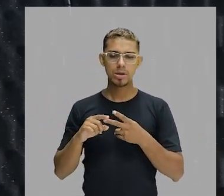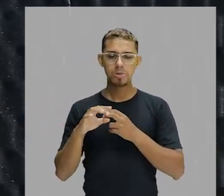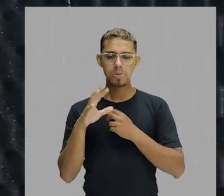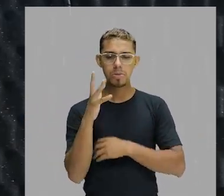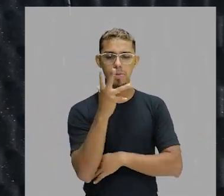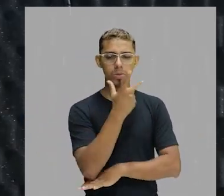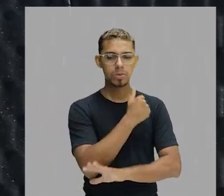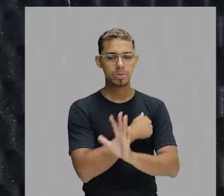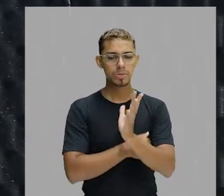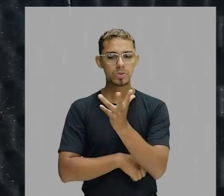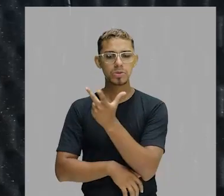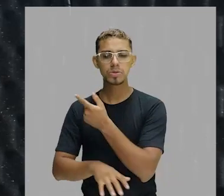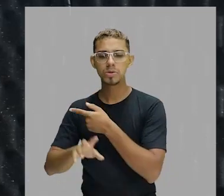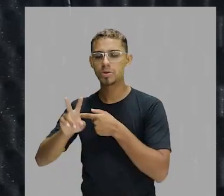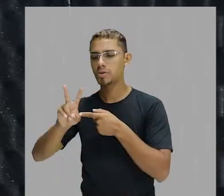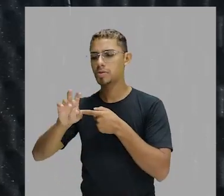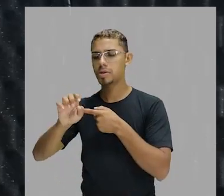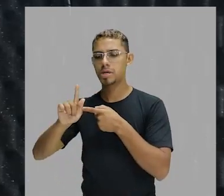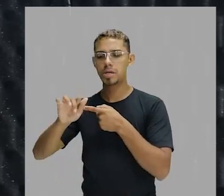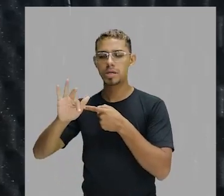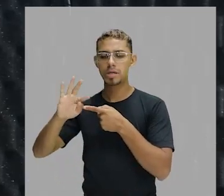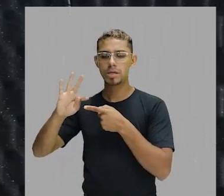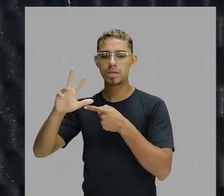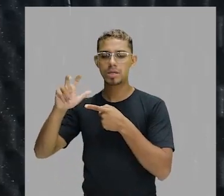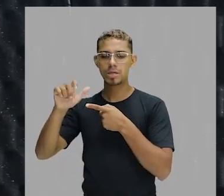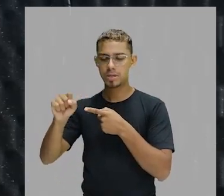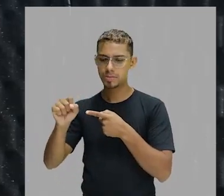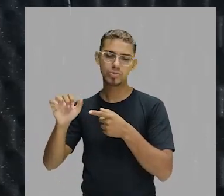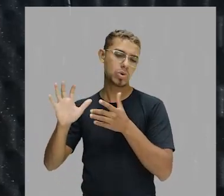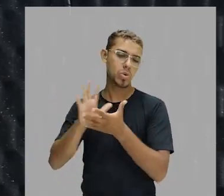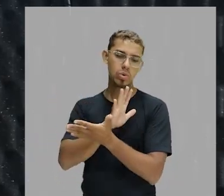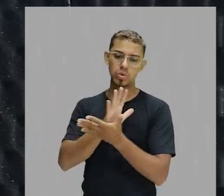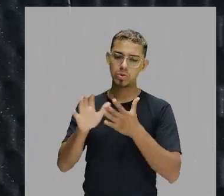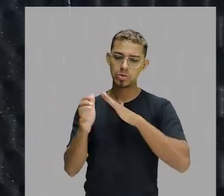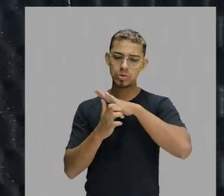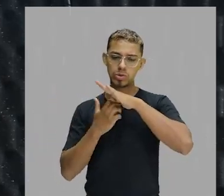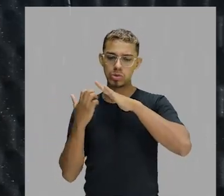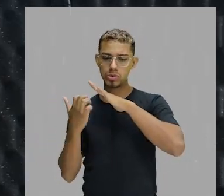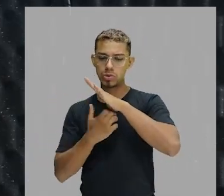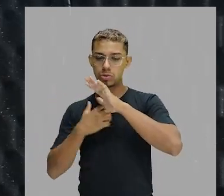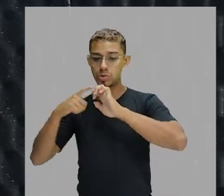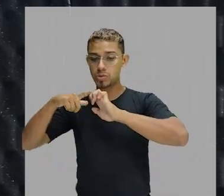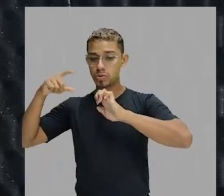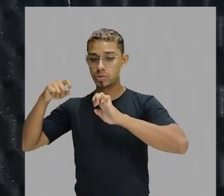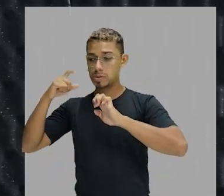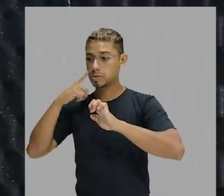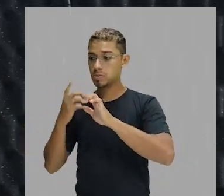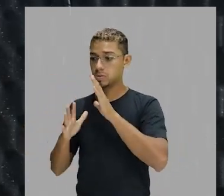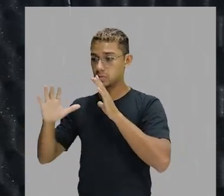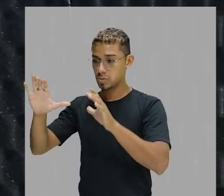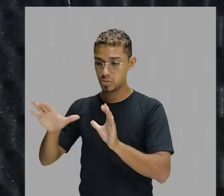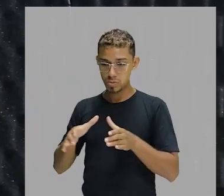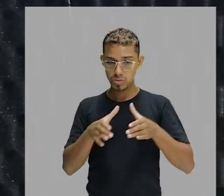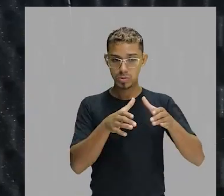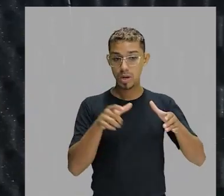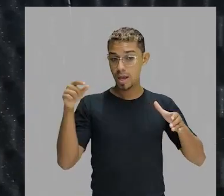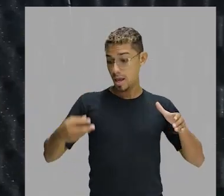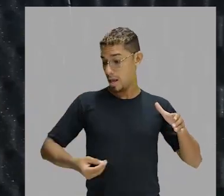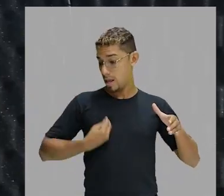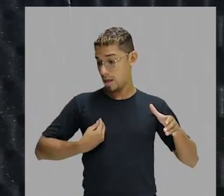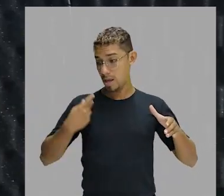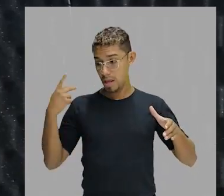galera. Empresas, né, por exemplo, já tentaram patentear produtos que só existem aqui no Brasil.